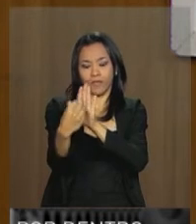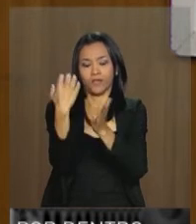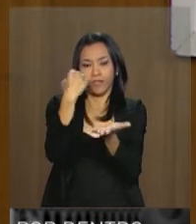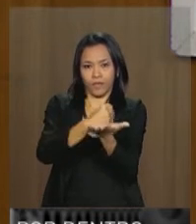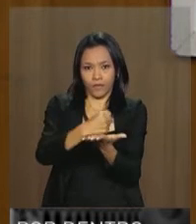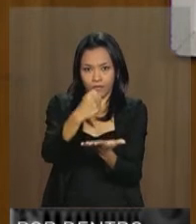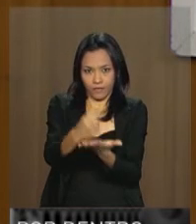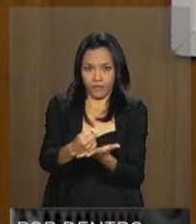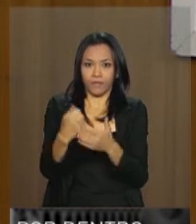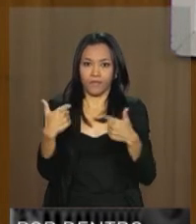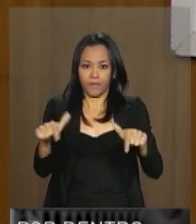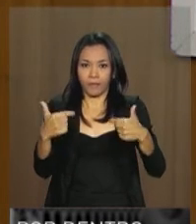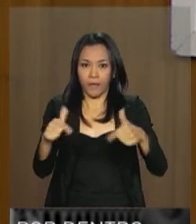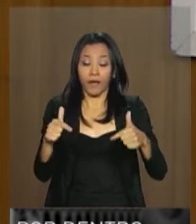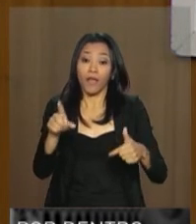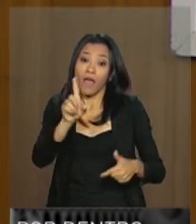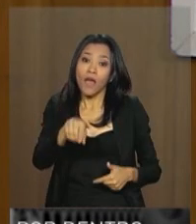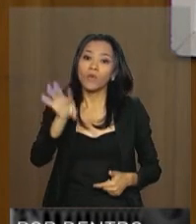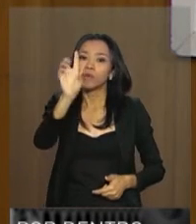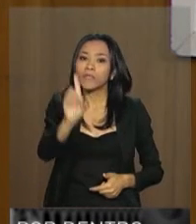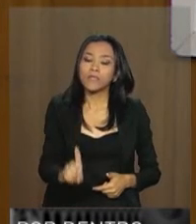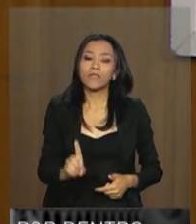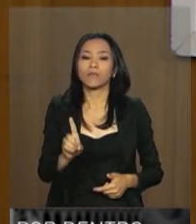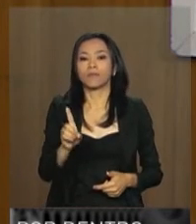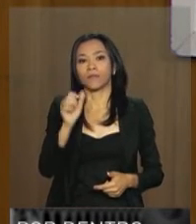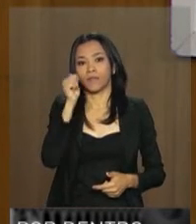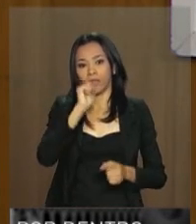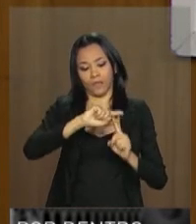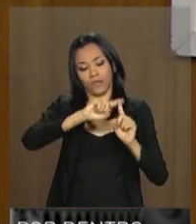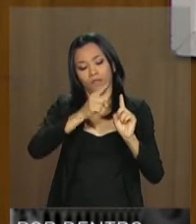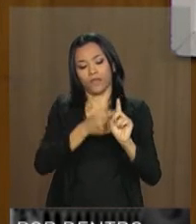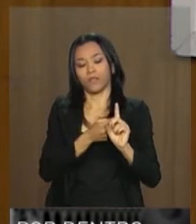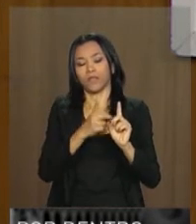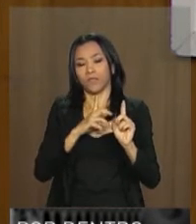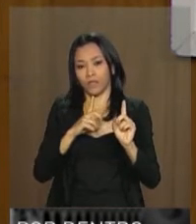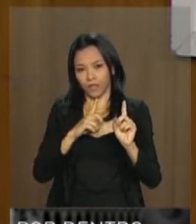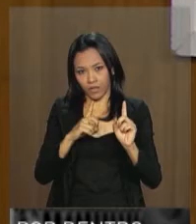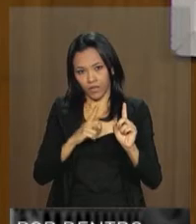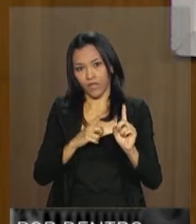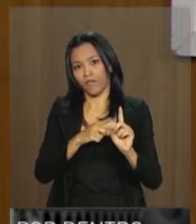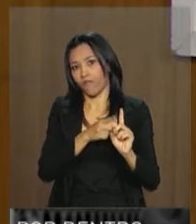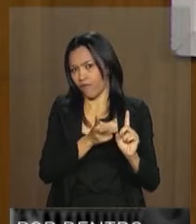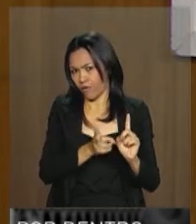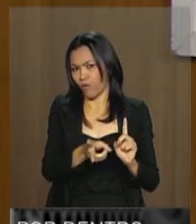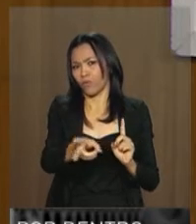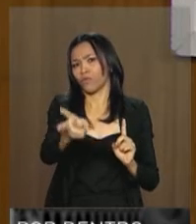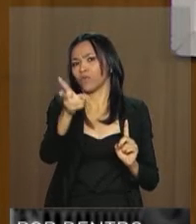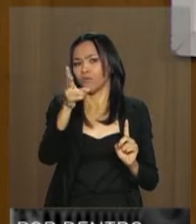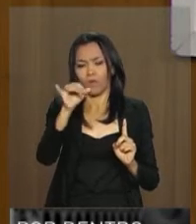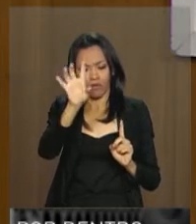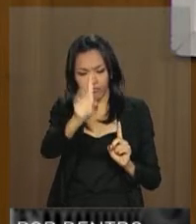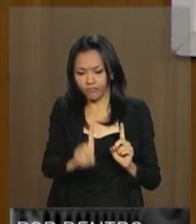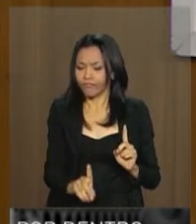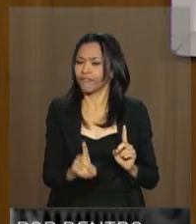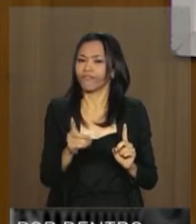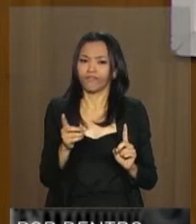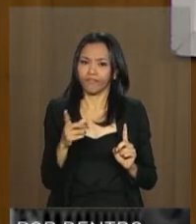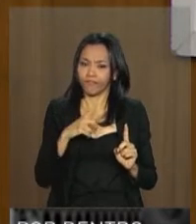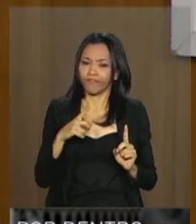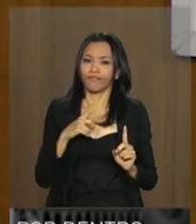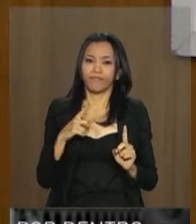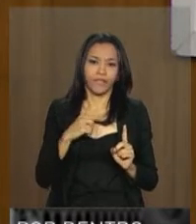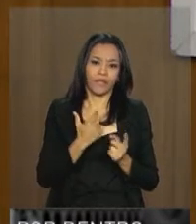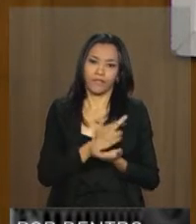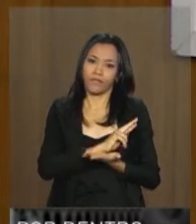de trabalho é um direito que a gestante tem ela vai continuar exercendo esse direito no mesmo formato como os demais contratados